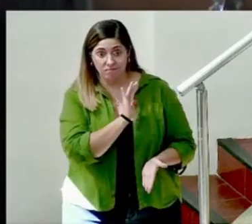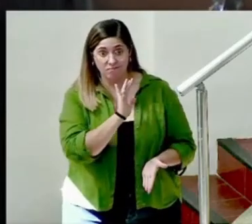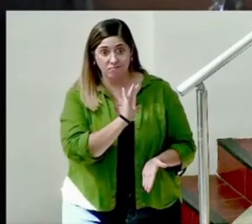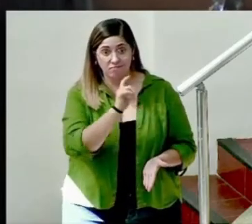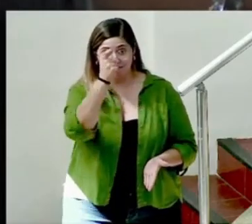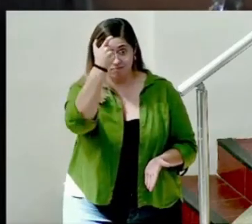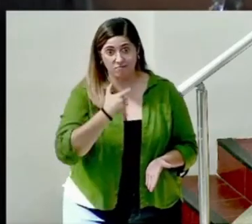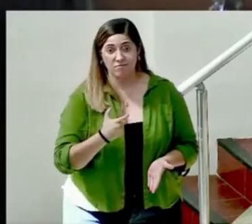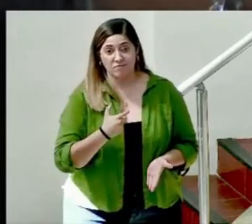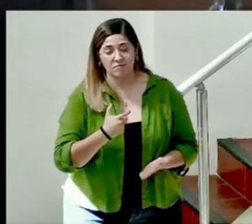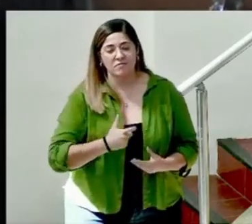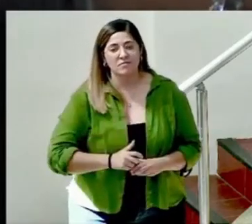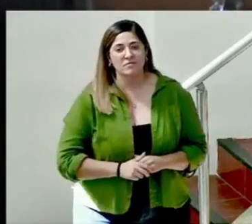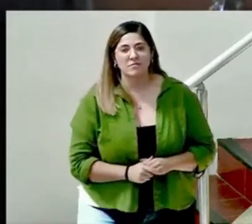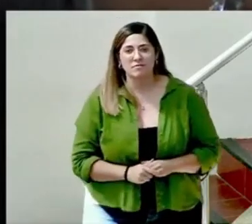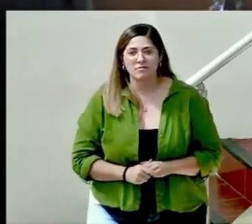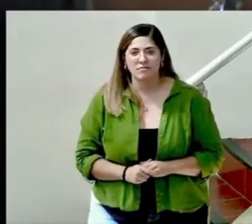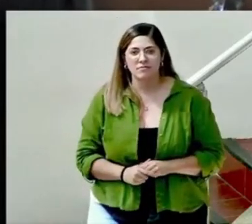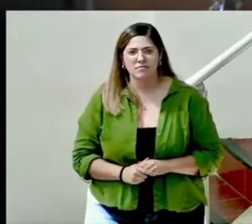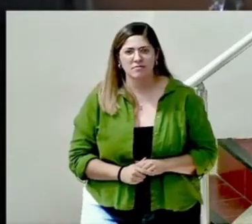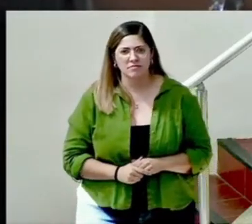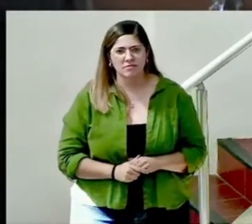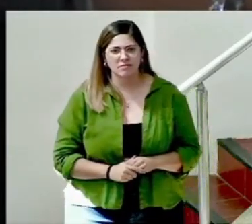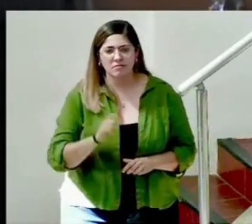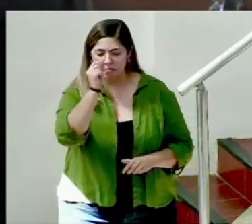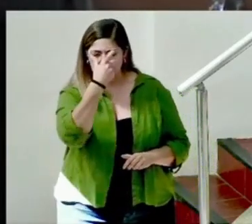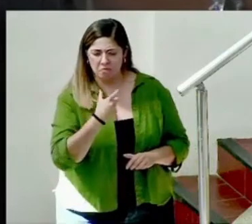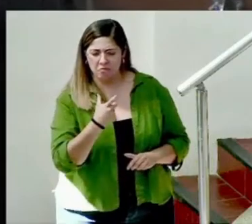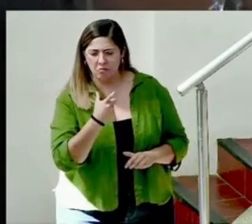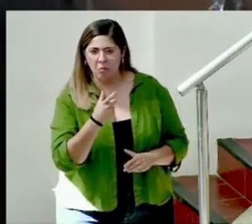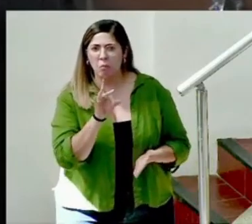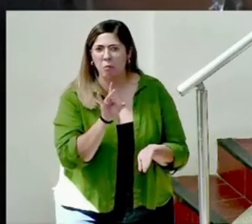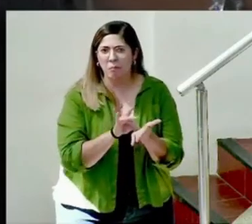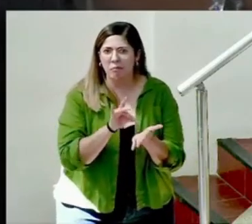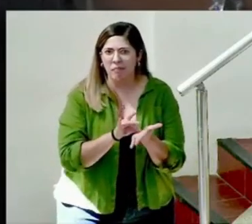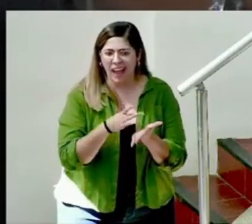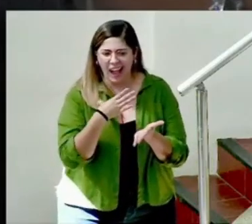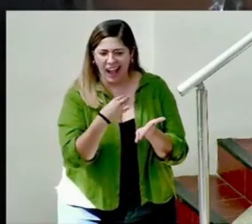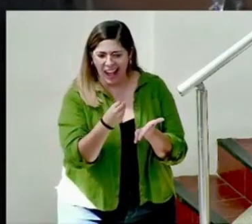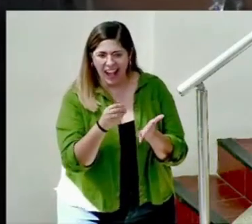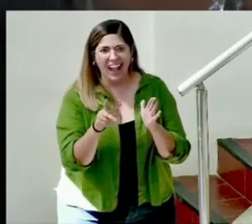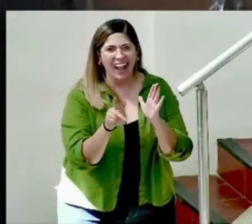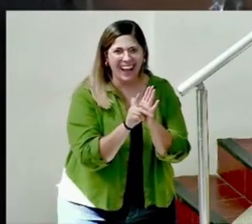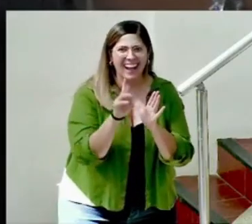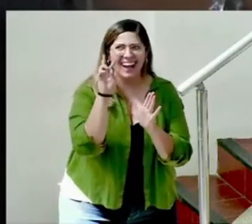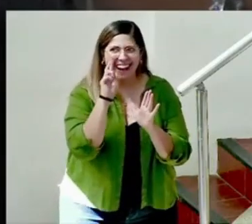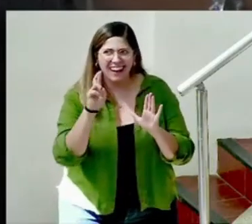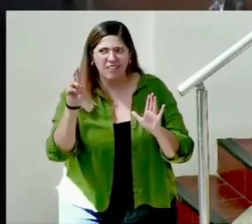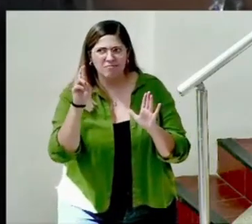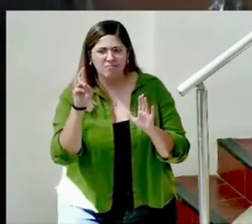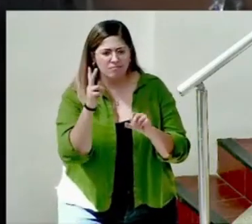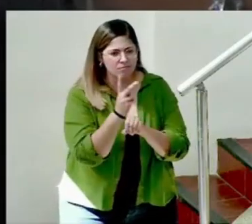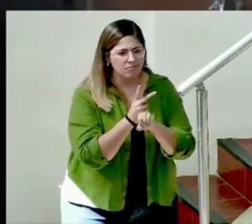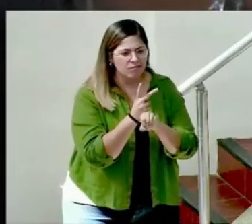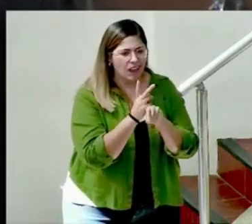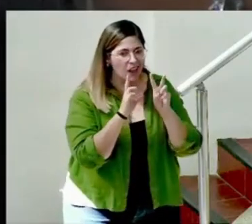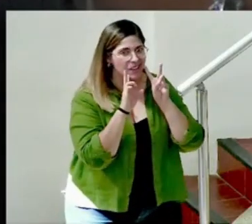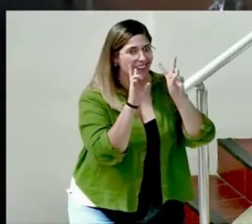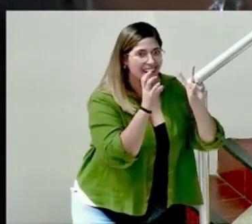identidade. Quem nós somos? Filhos de Deus. Os filhos de Deus devem buscar com seus